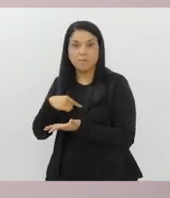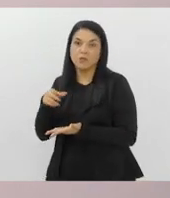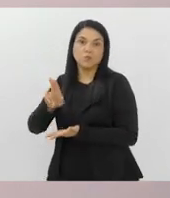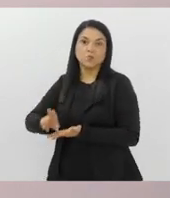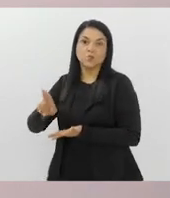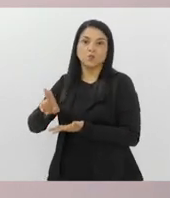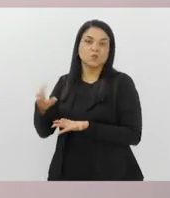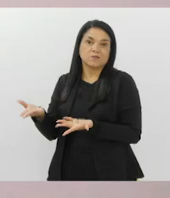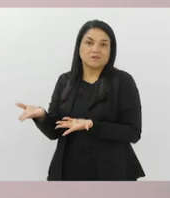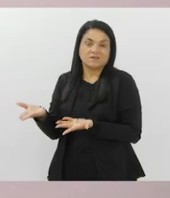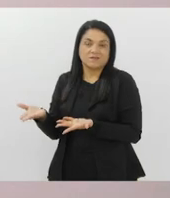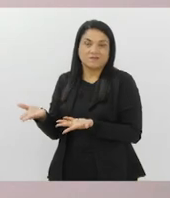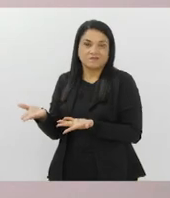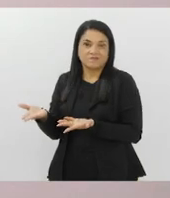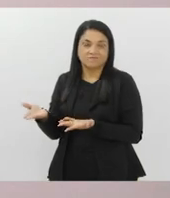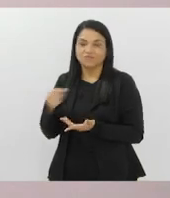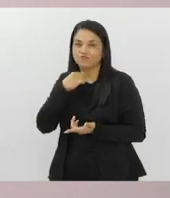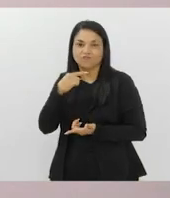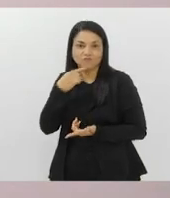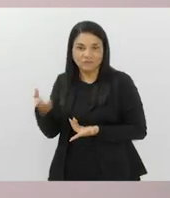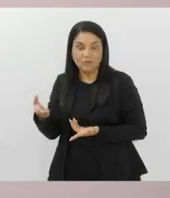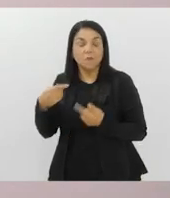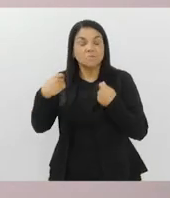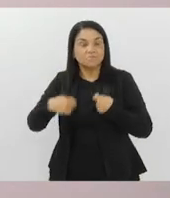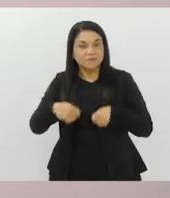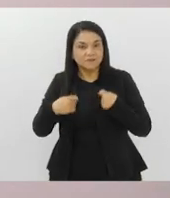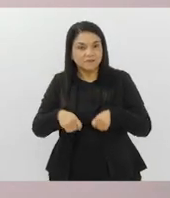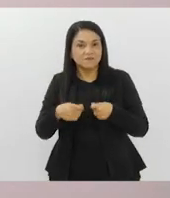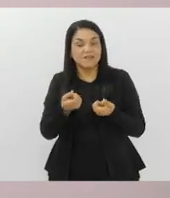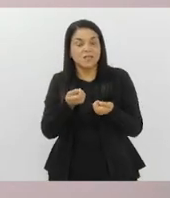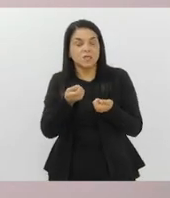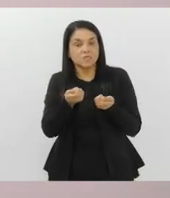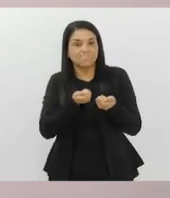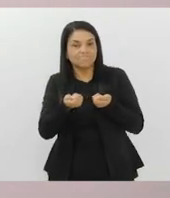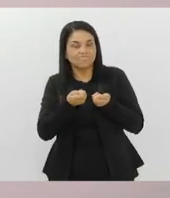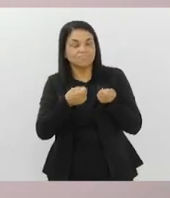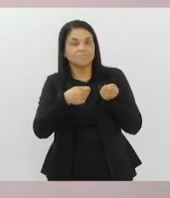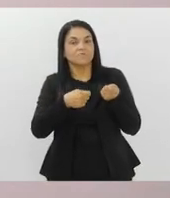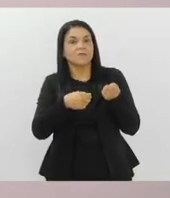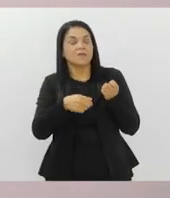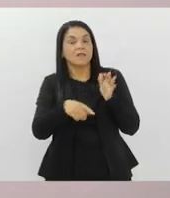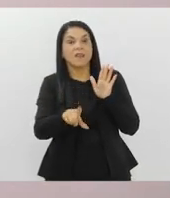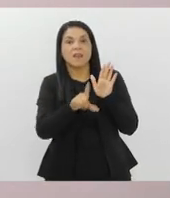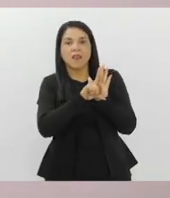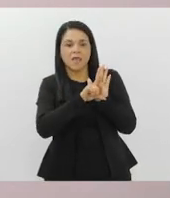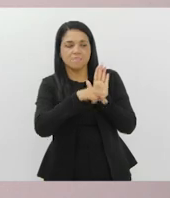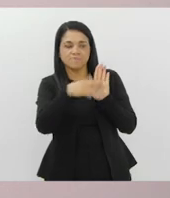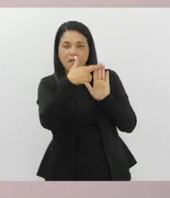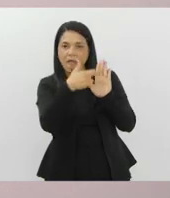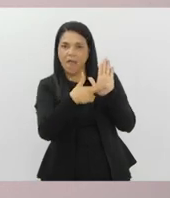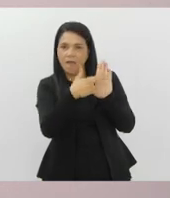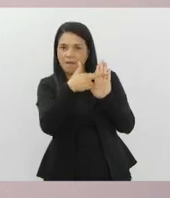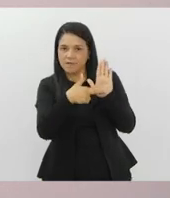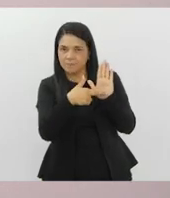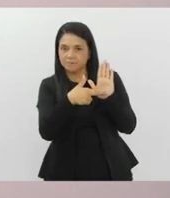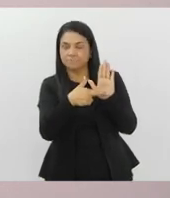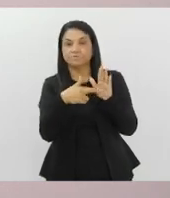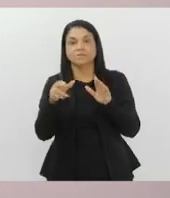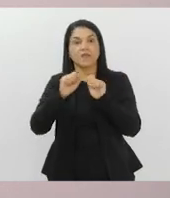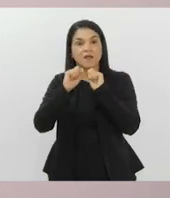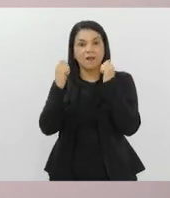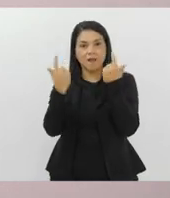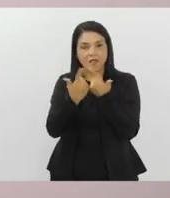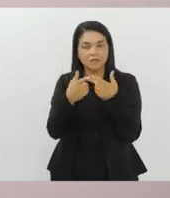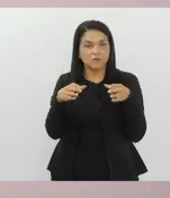não é implementado. Precisa existir regulação, precisa a Alerj, a Comissão